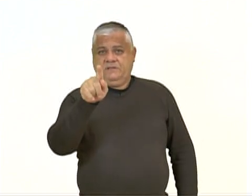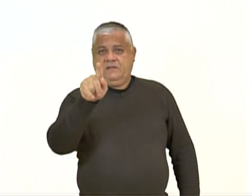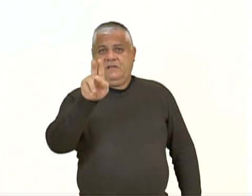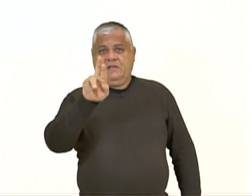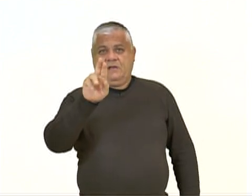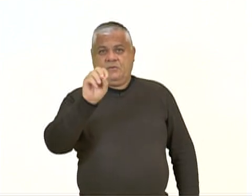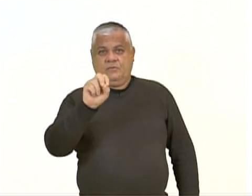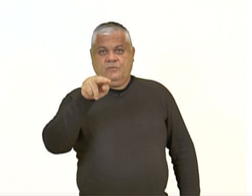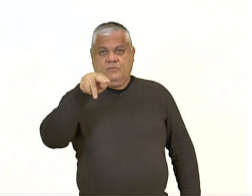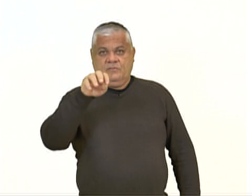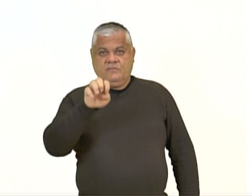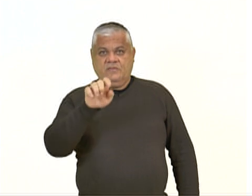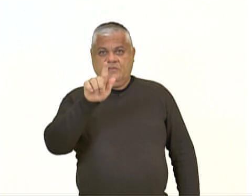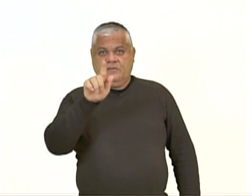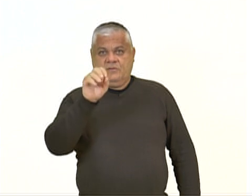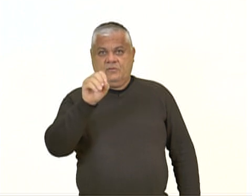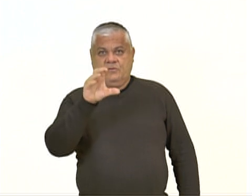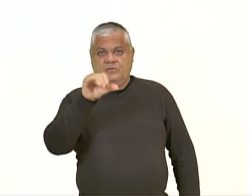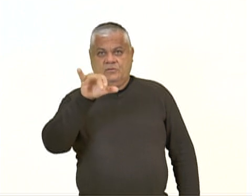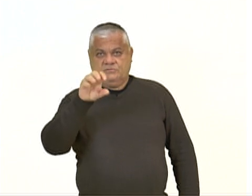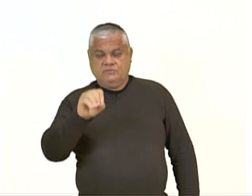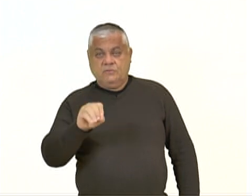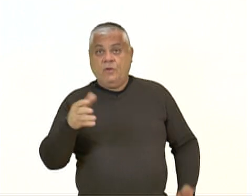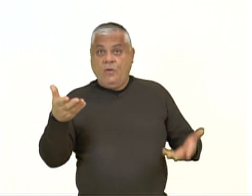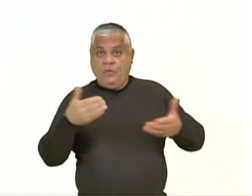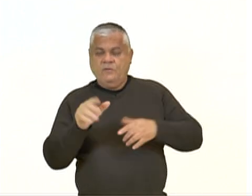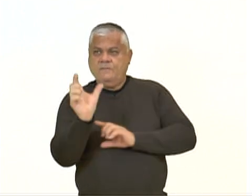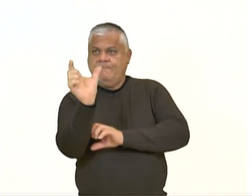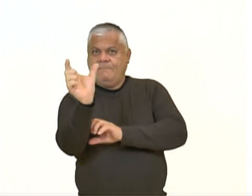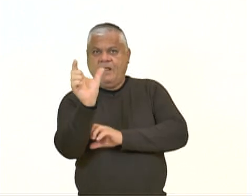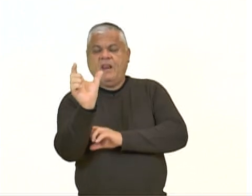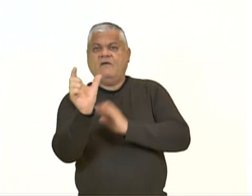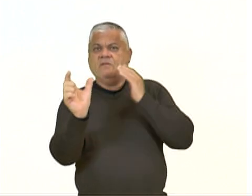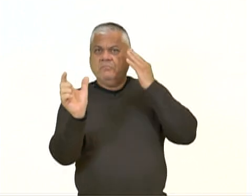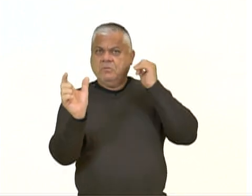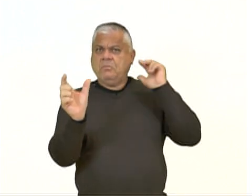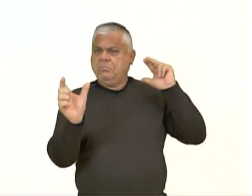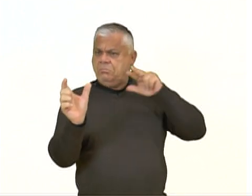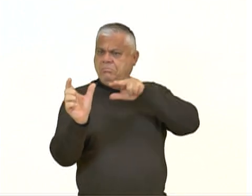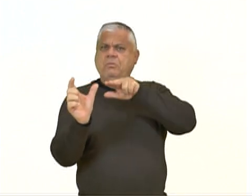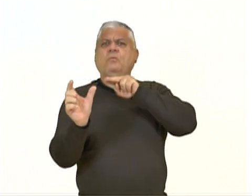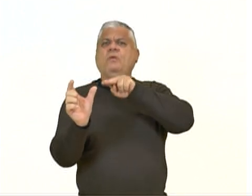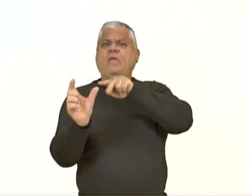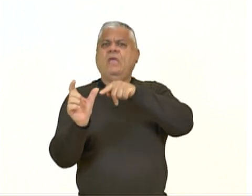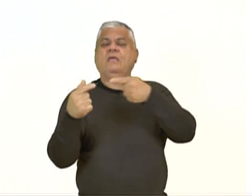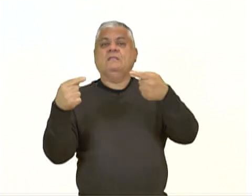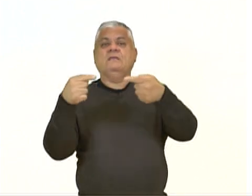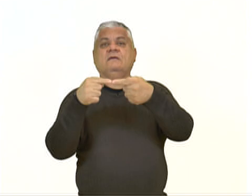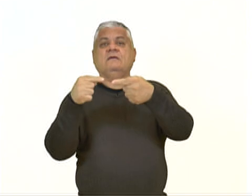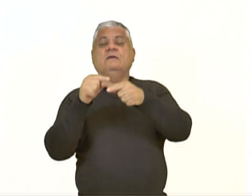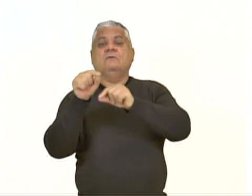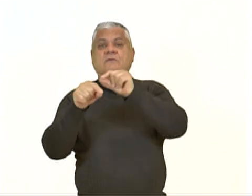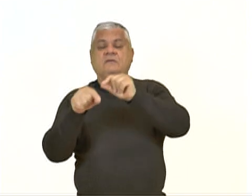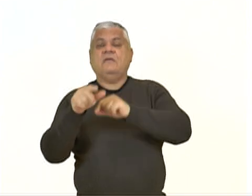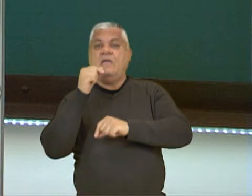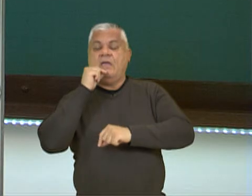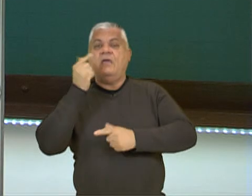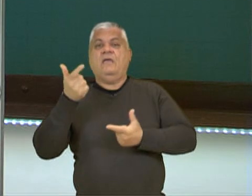agronegócio, na atualidade, isso está bem em destaque, a gente sabe que está relacionado com